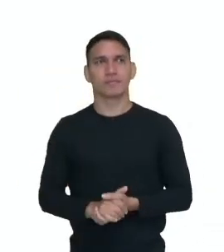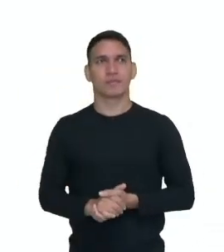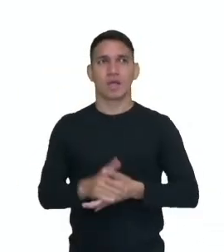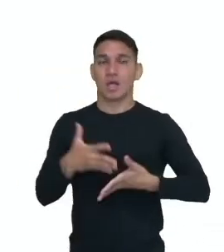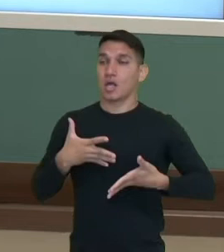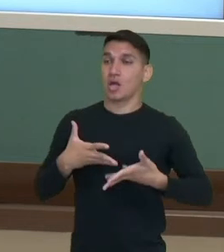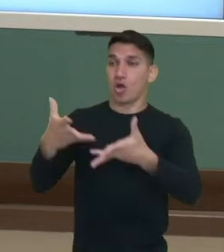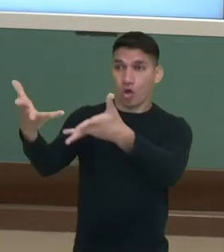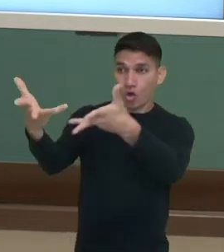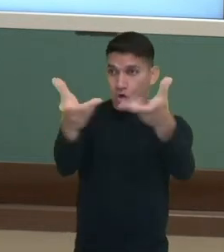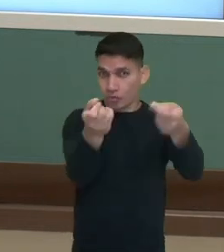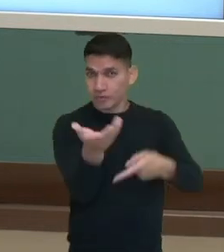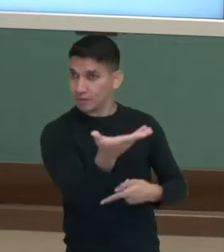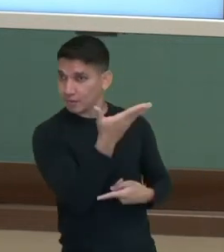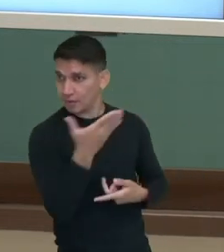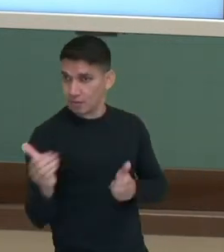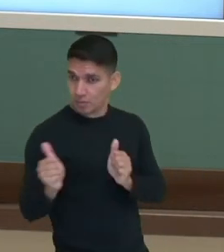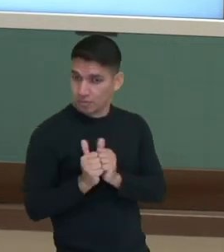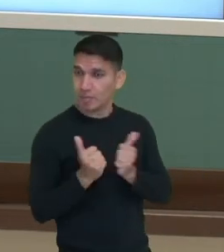comigo, se pudesse.